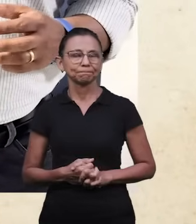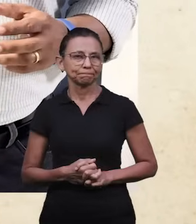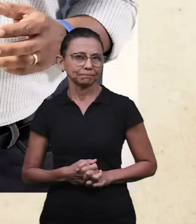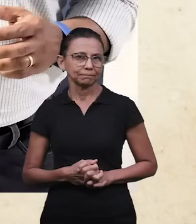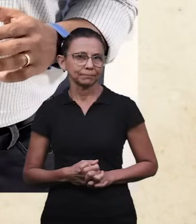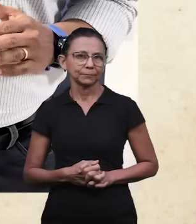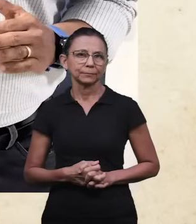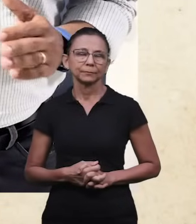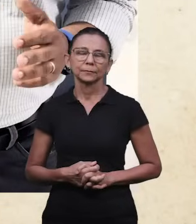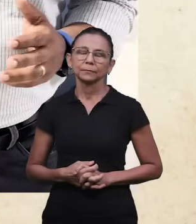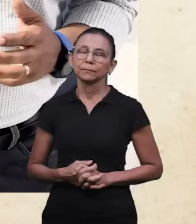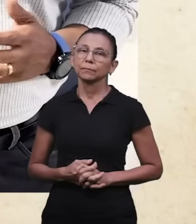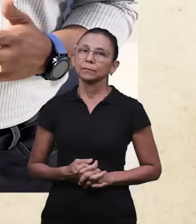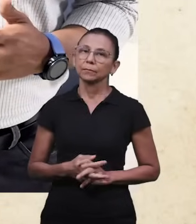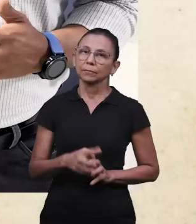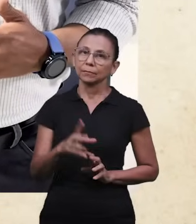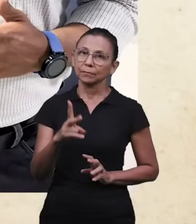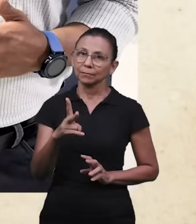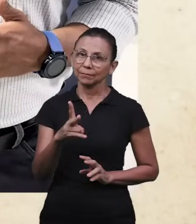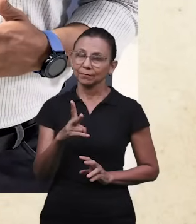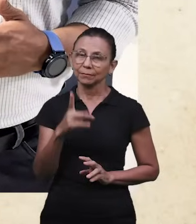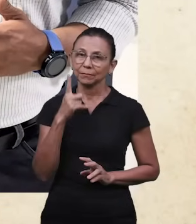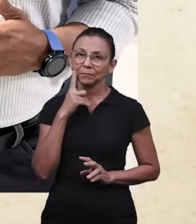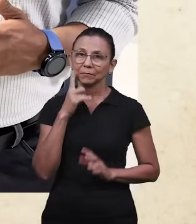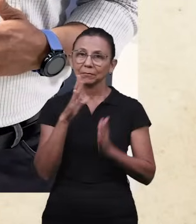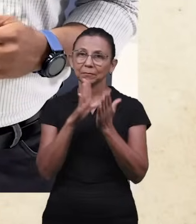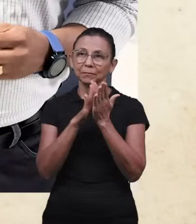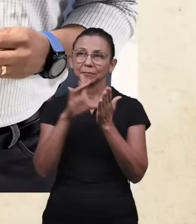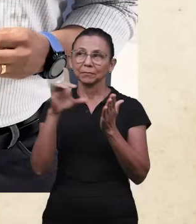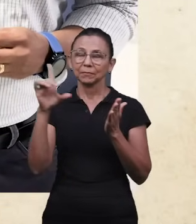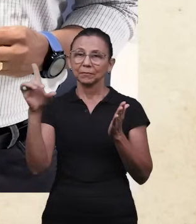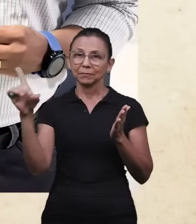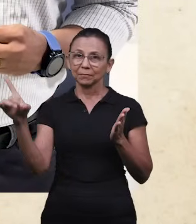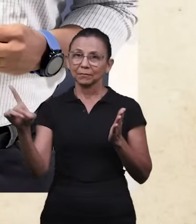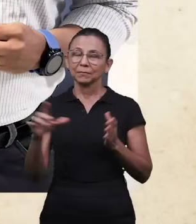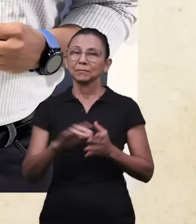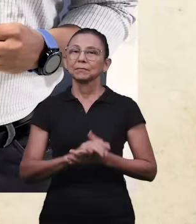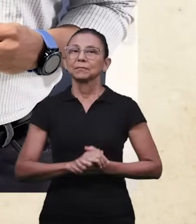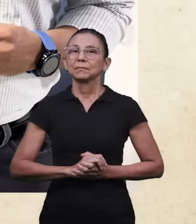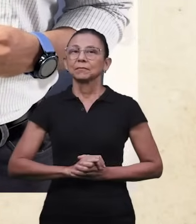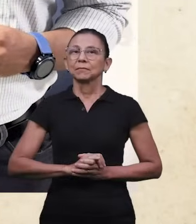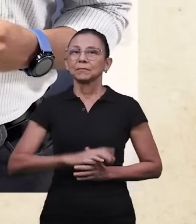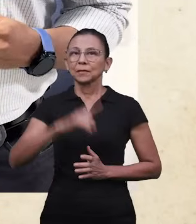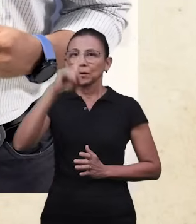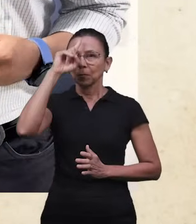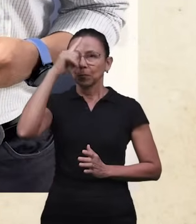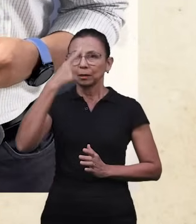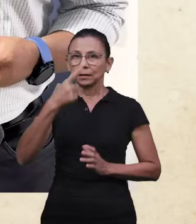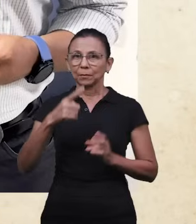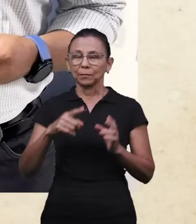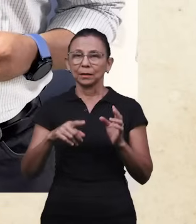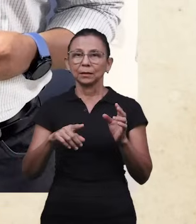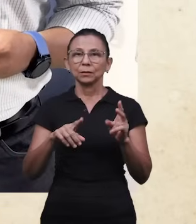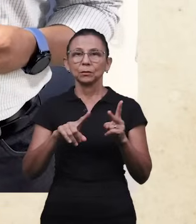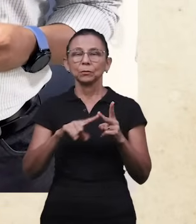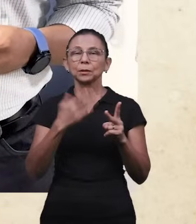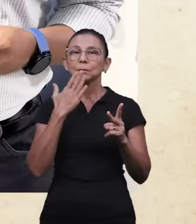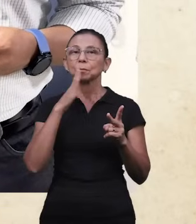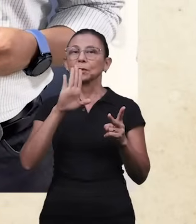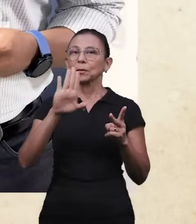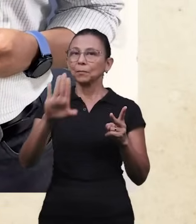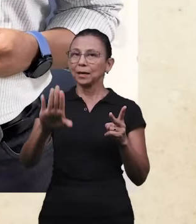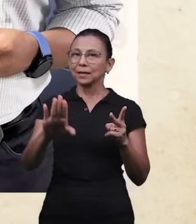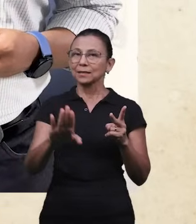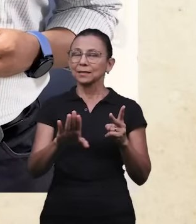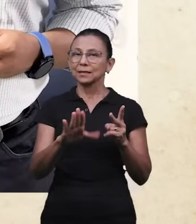a palavra é sempre a fonte. E há um mandamento, que a palavra diz que é um mandamento com promessa, que diz assim: